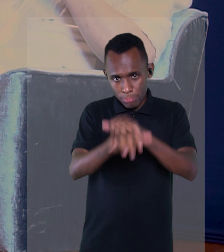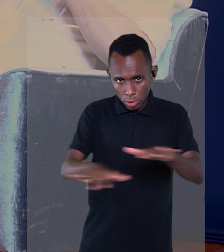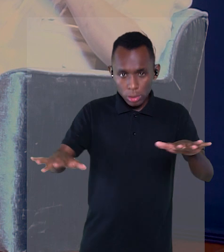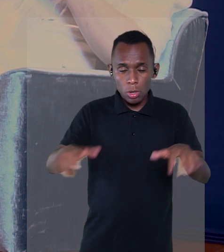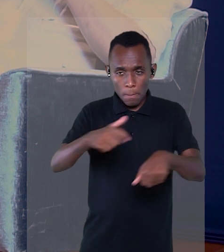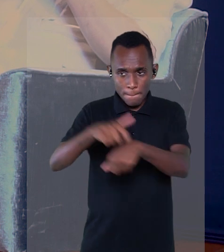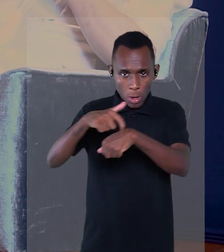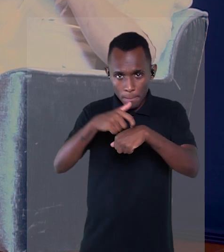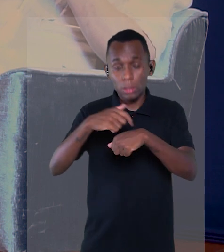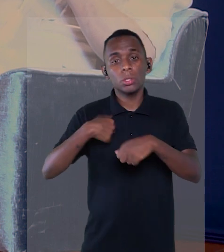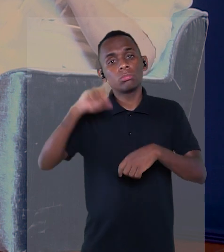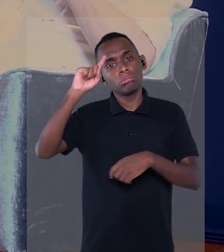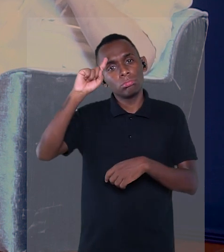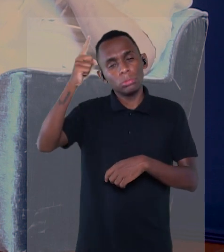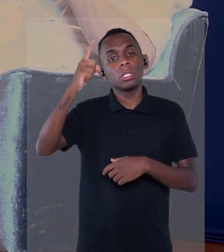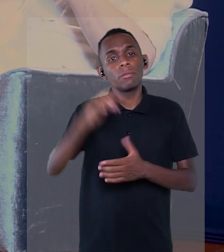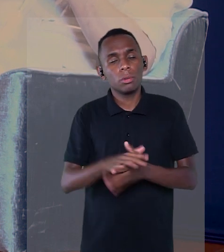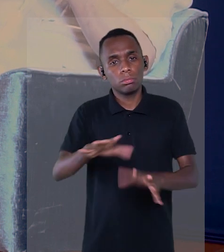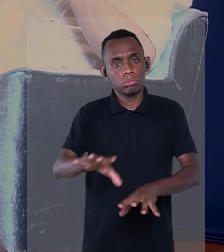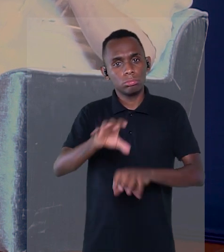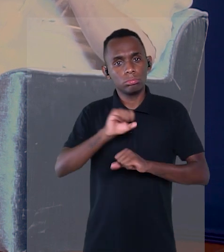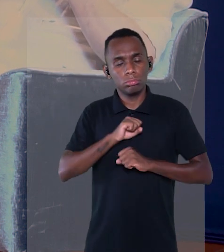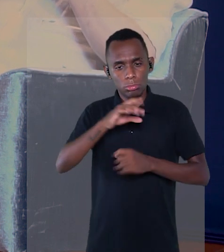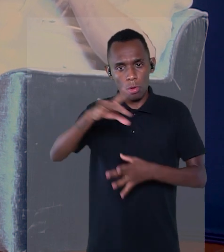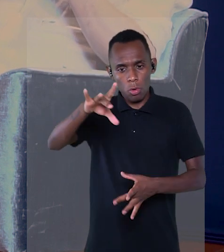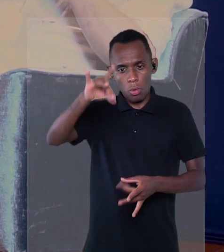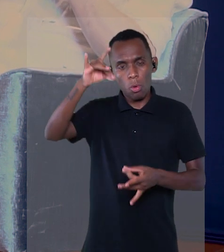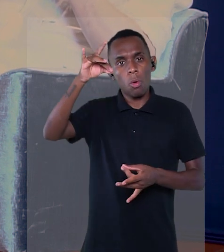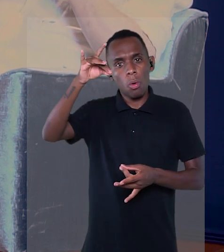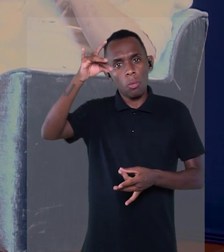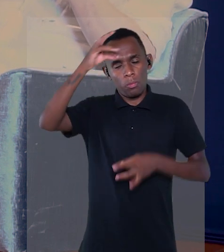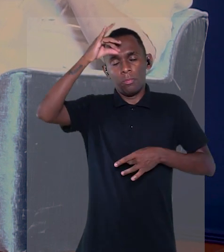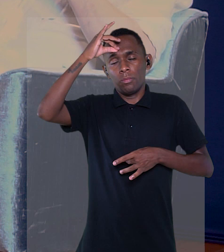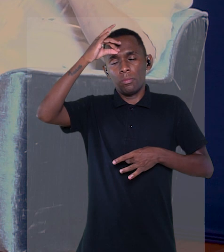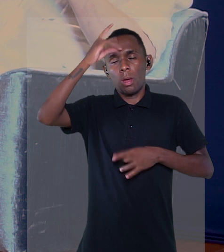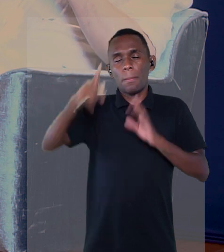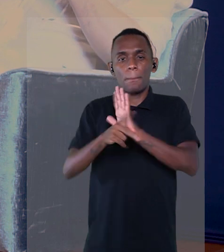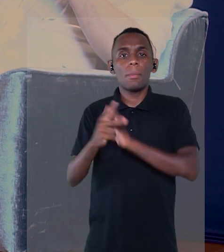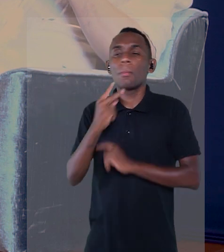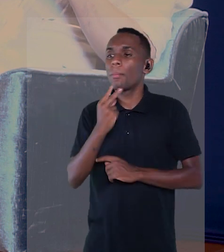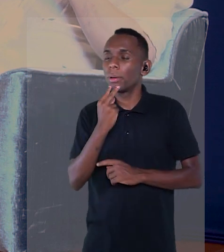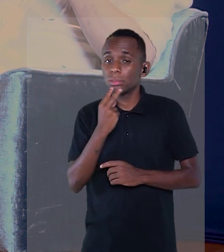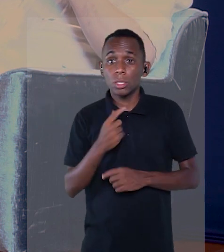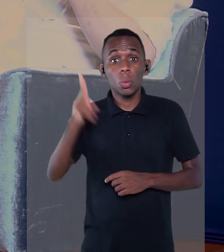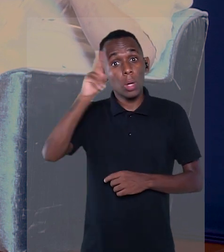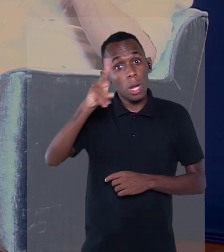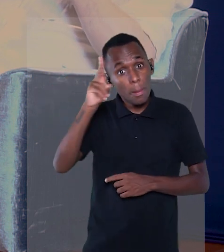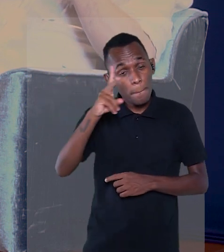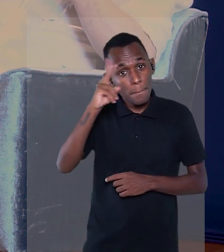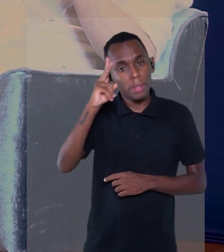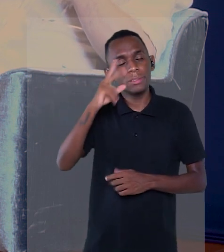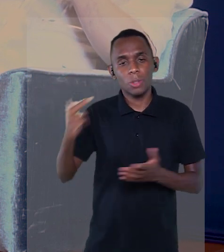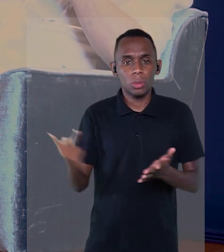essa ideia de incorporar o fantasma, de psicografar o Machado. Eu me lembrei